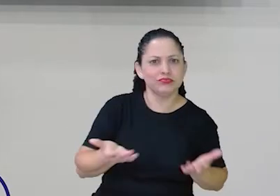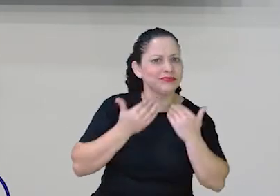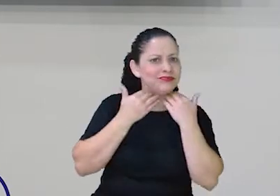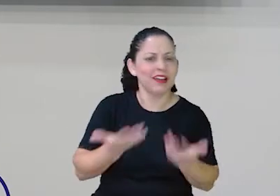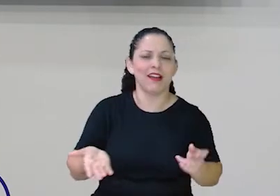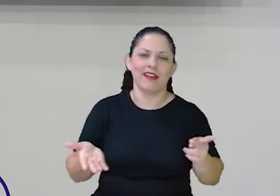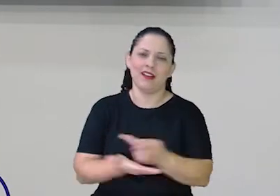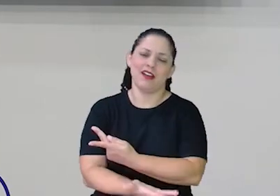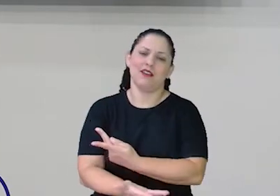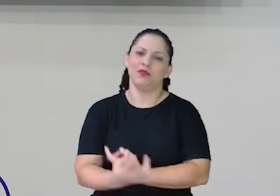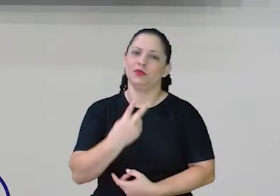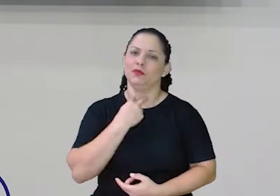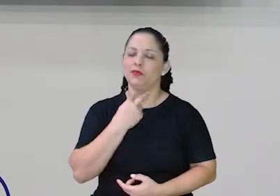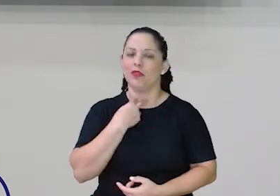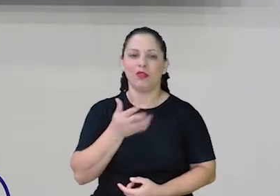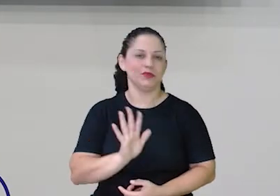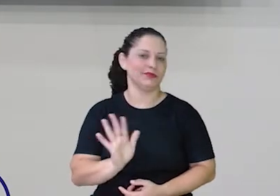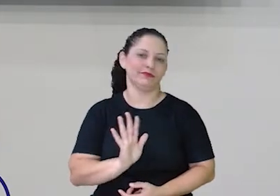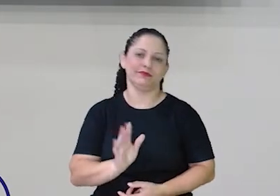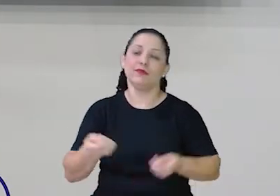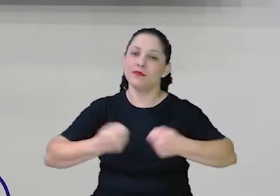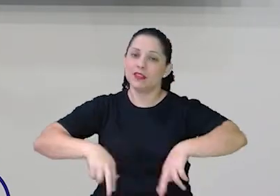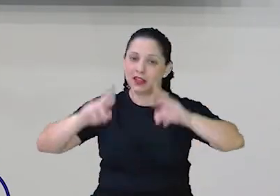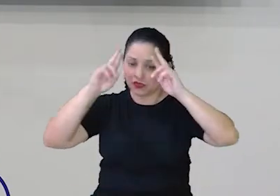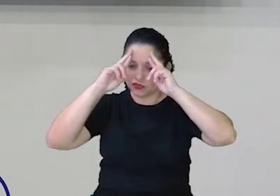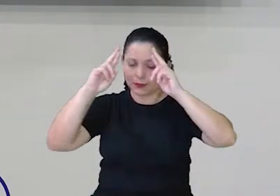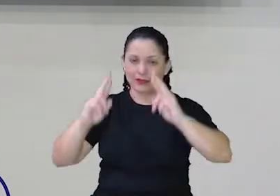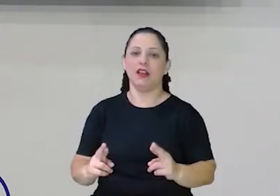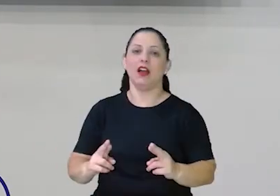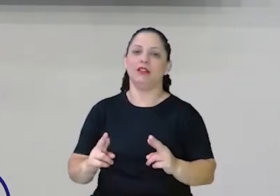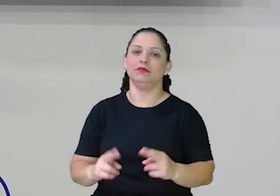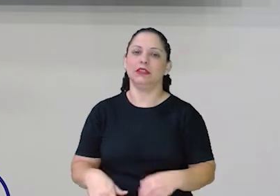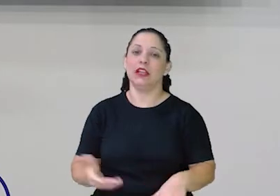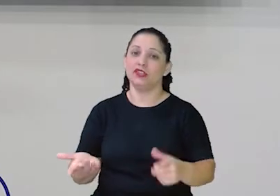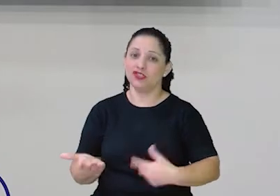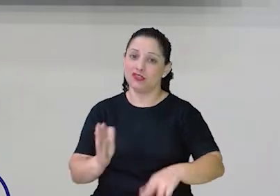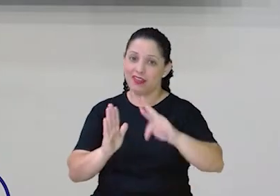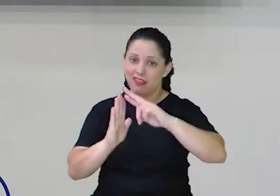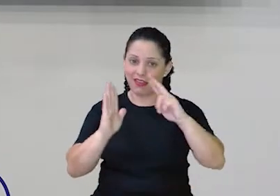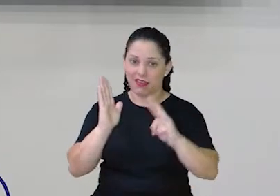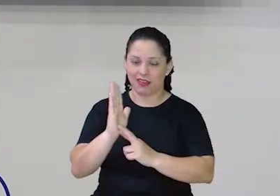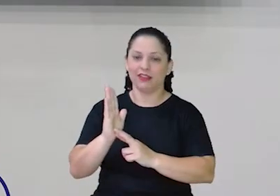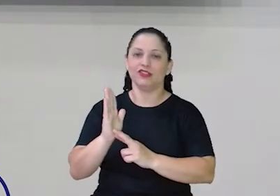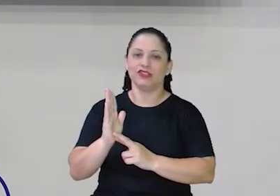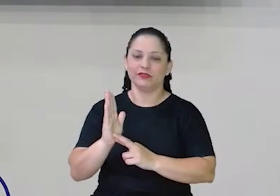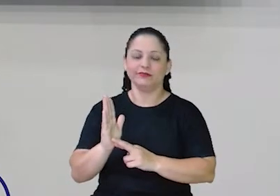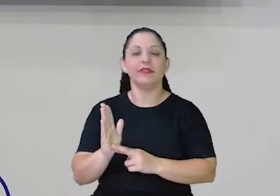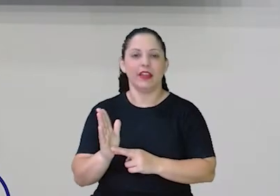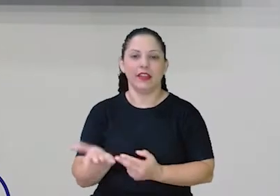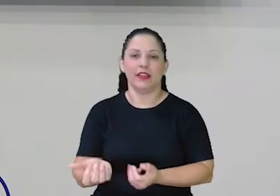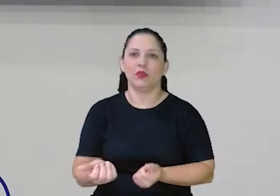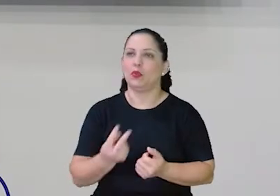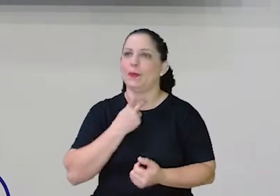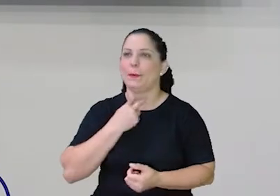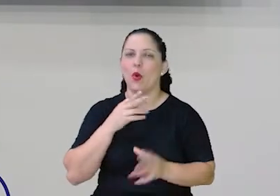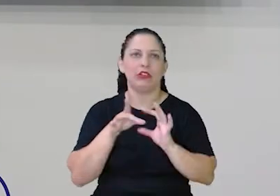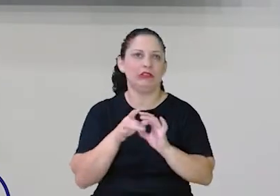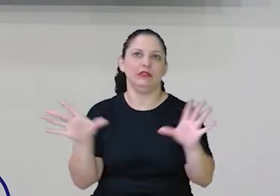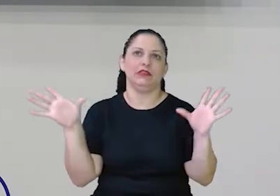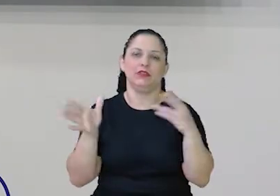simplesmente passaram. E isso não pode, a gente tem que respeitar as normas de trânsito também. Não é para estar andando do jeito que quer por aí não,